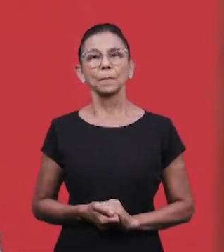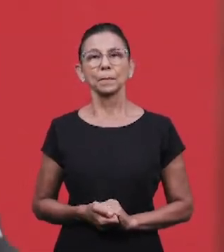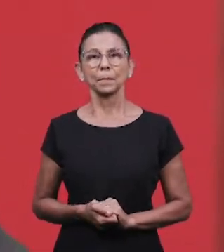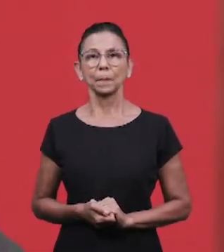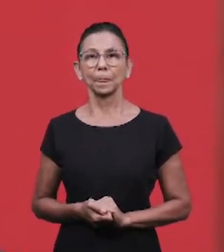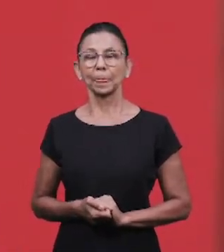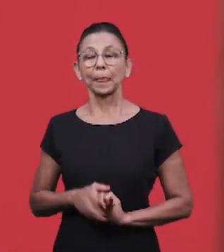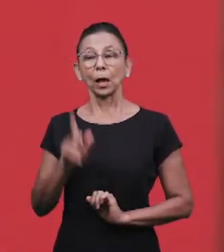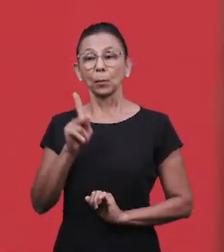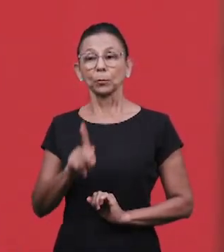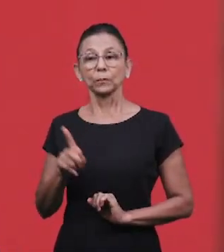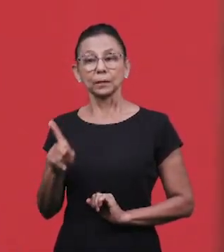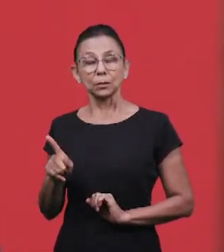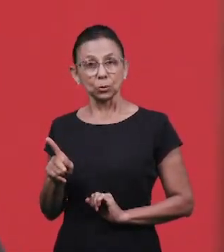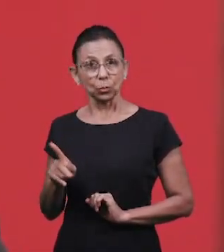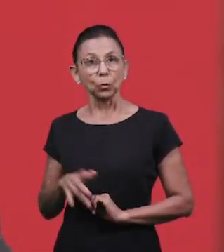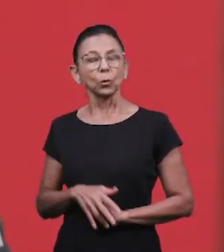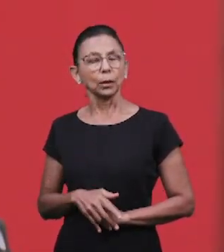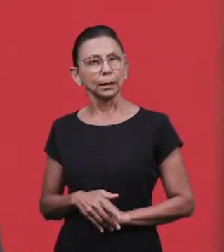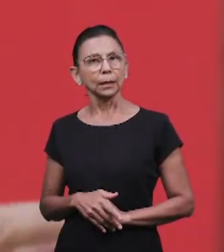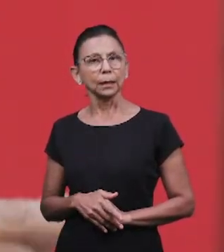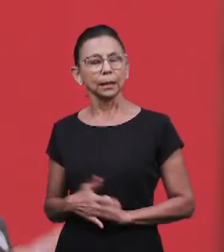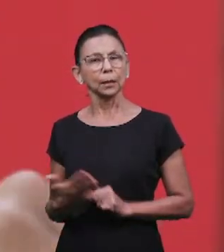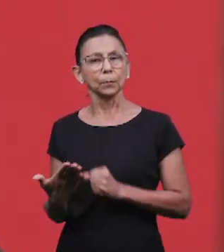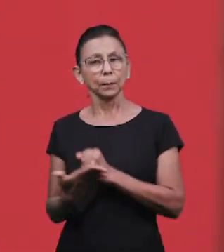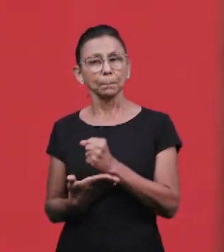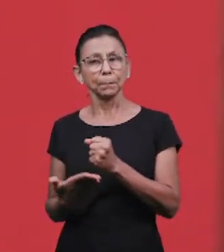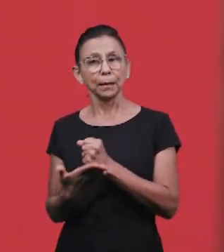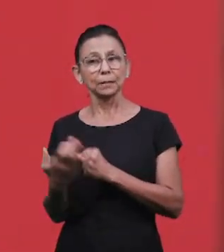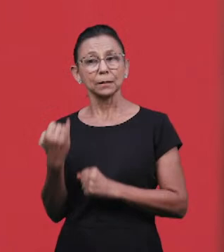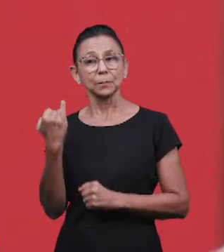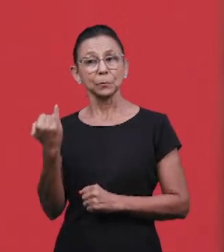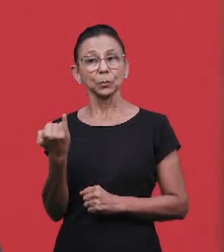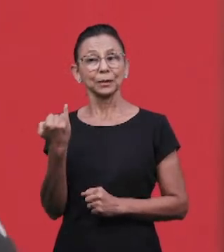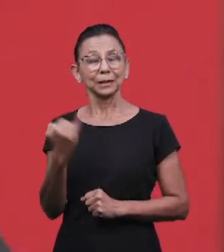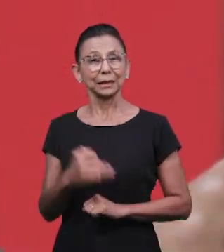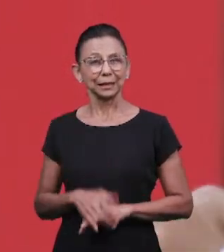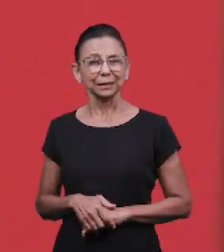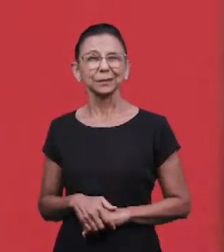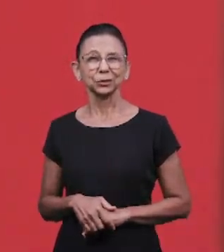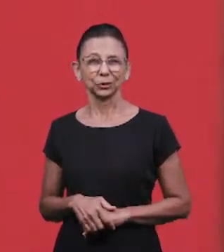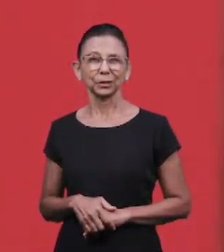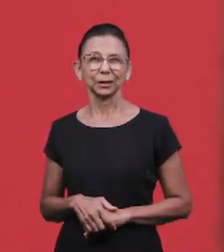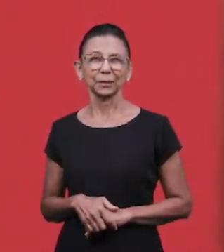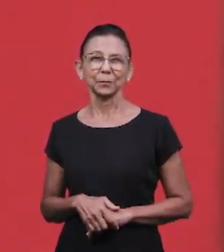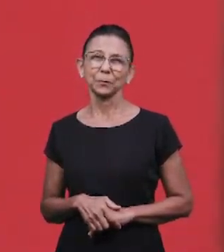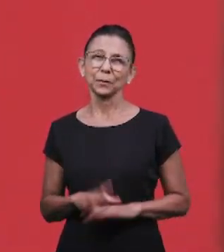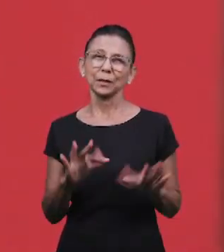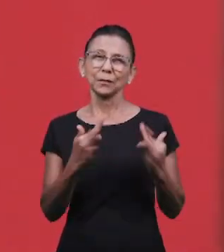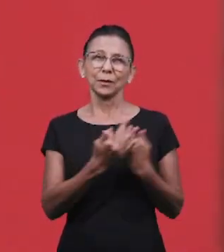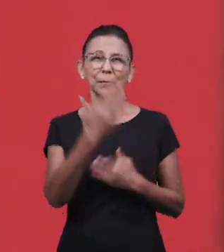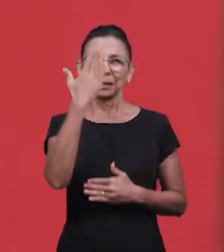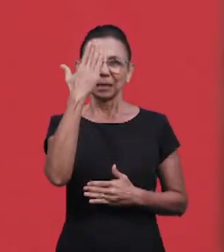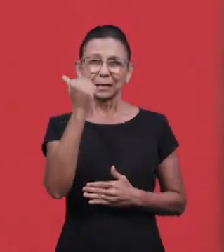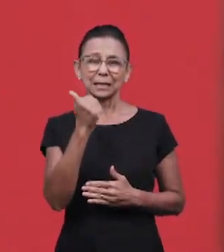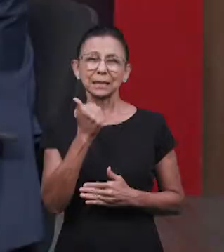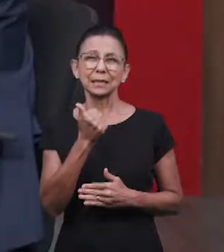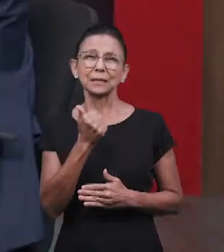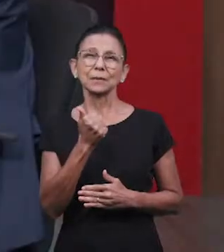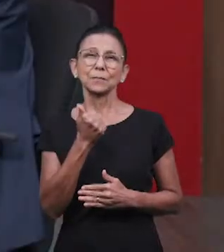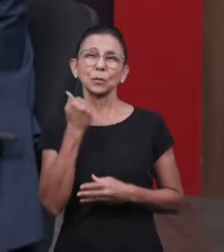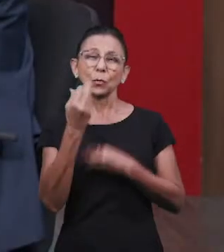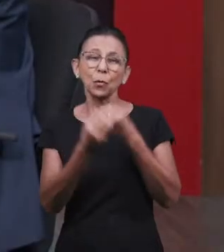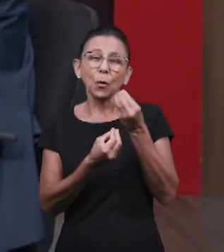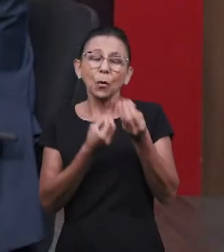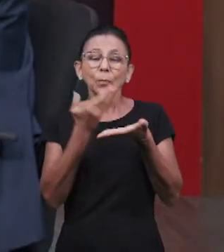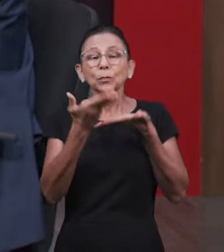a base de tudo, e para que a gente fique mais seguro, porque os pais sabem como lidar muito melhor do que então podem ir com as